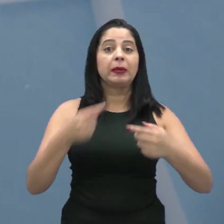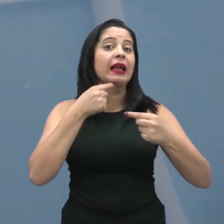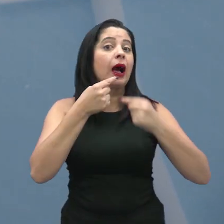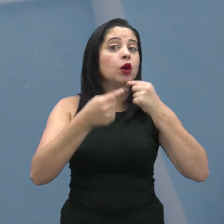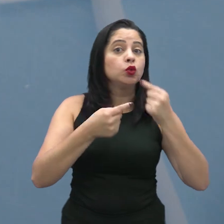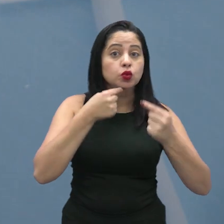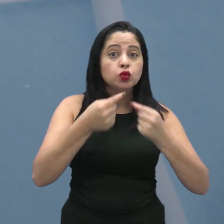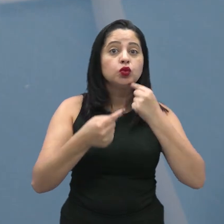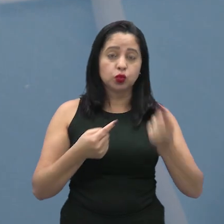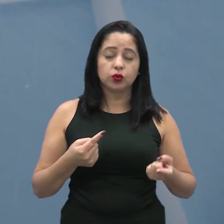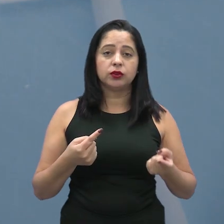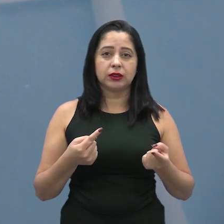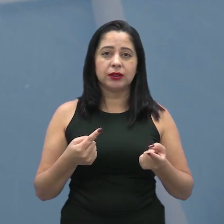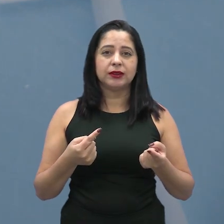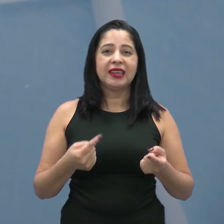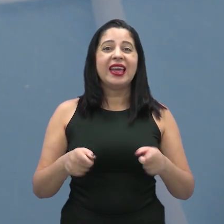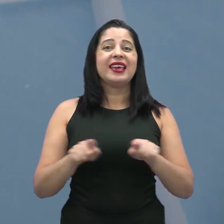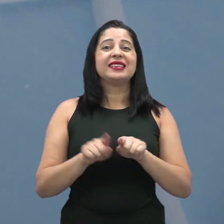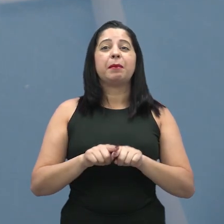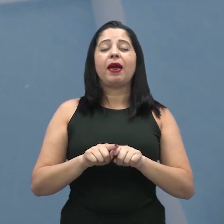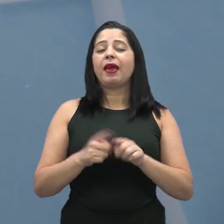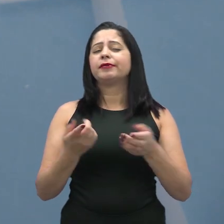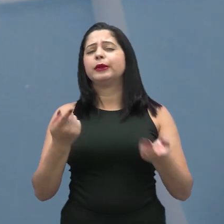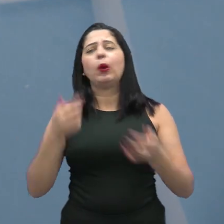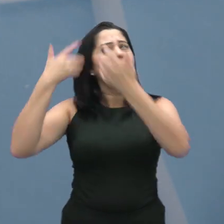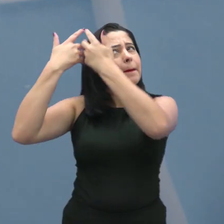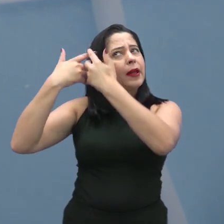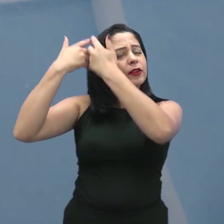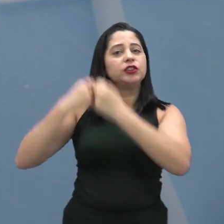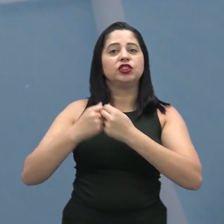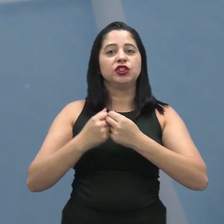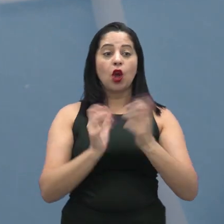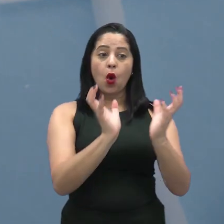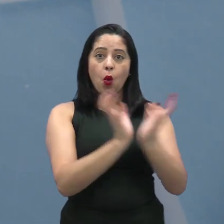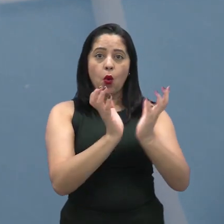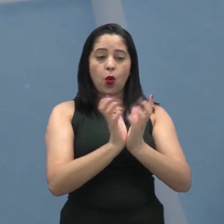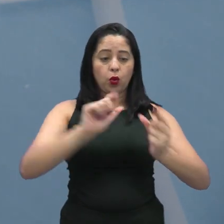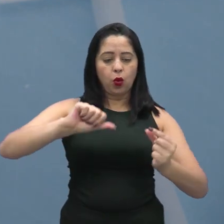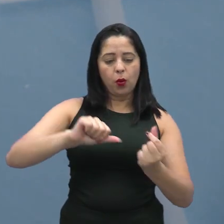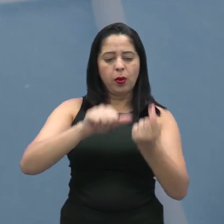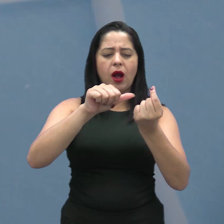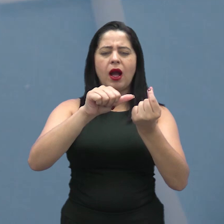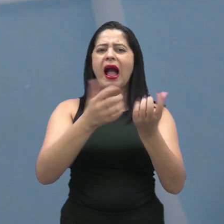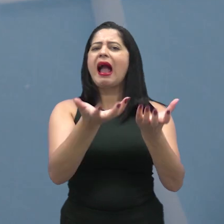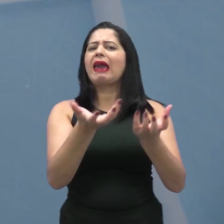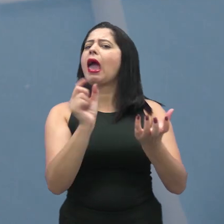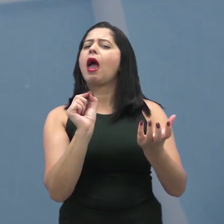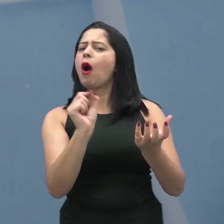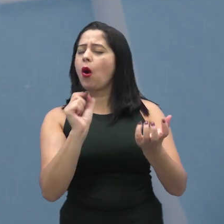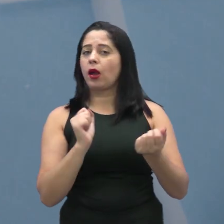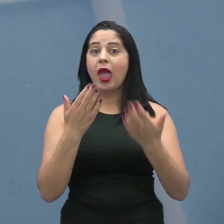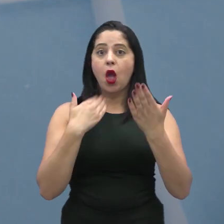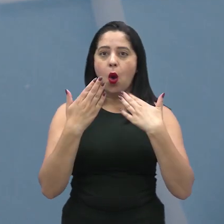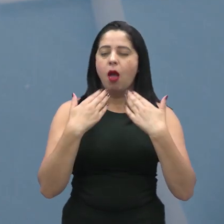perguntas e vamos além. O que a classe média brasileira deseja? É um bate-papo muito interessante e